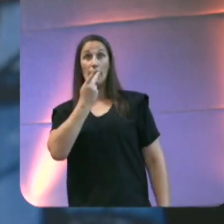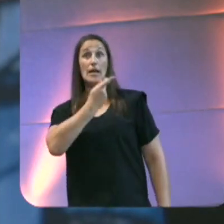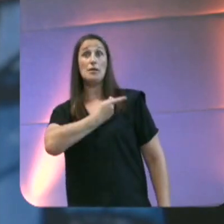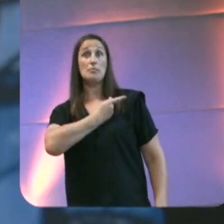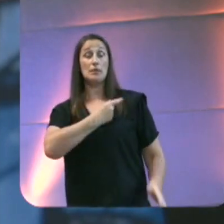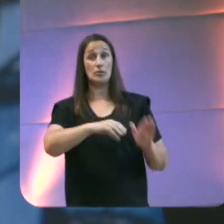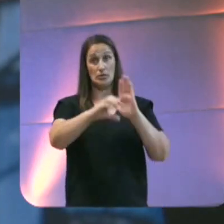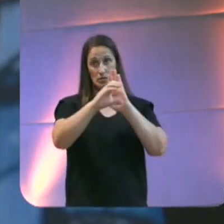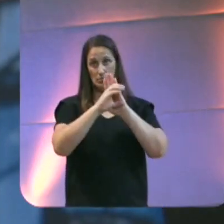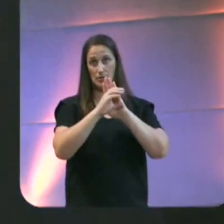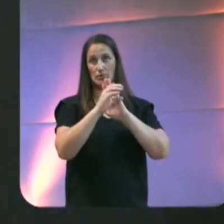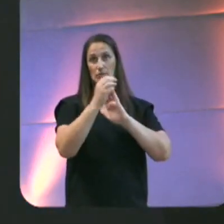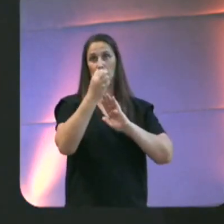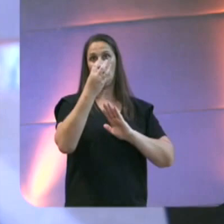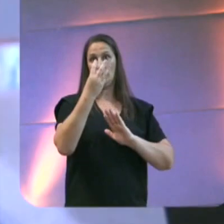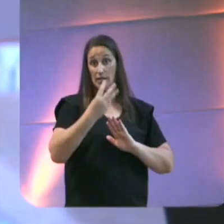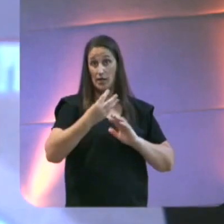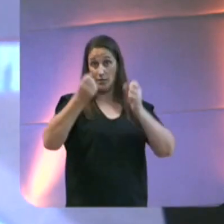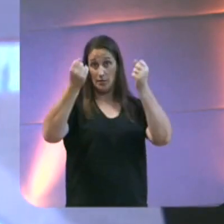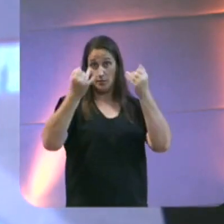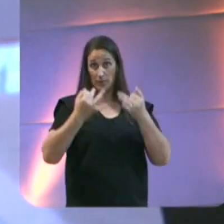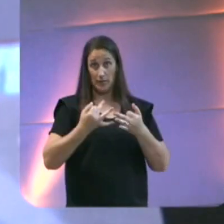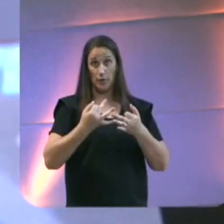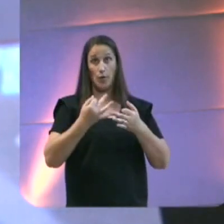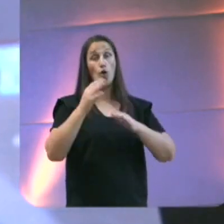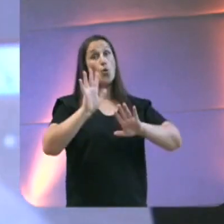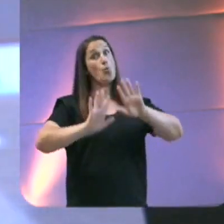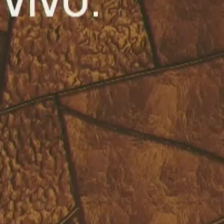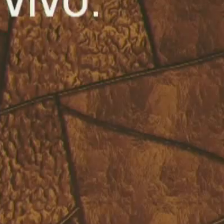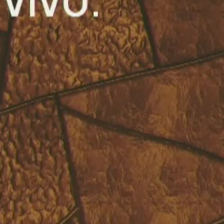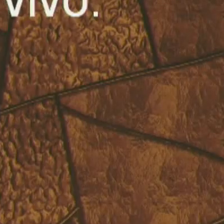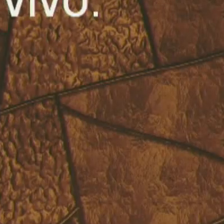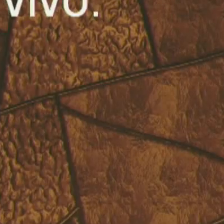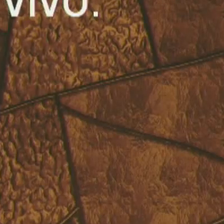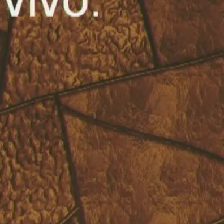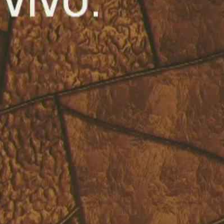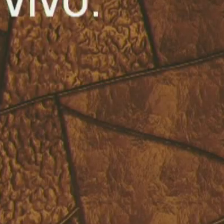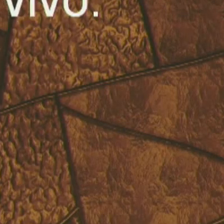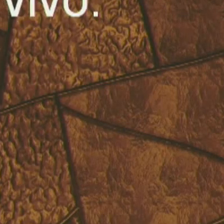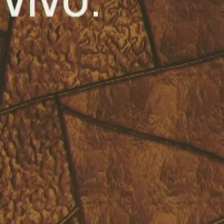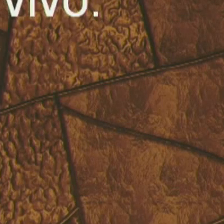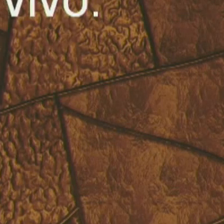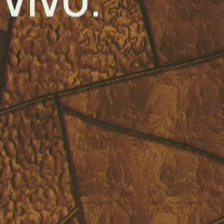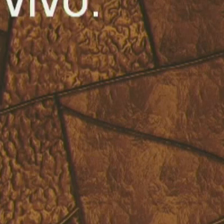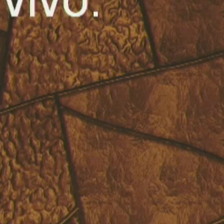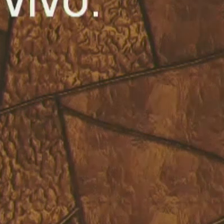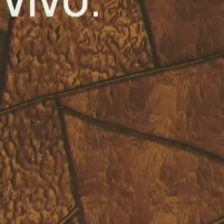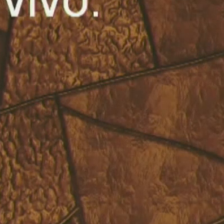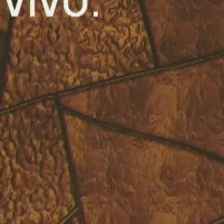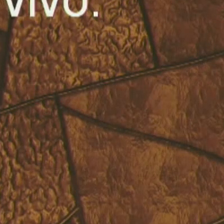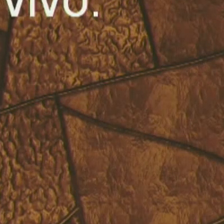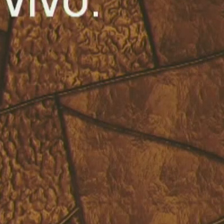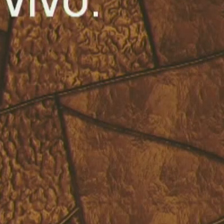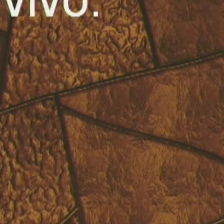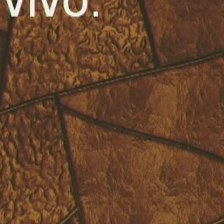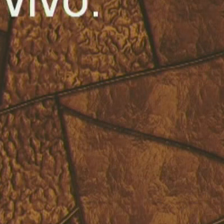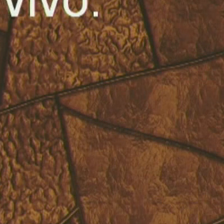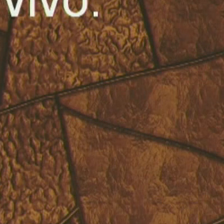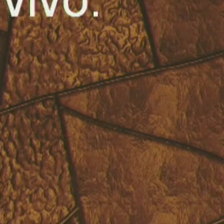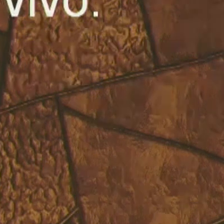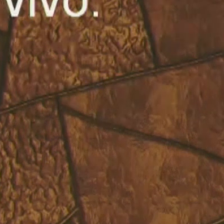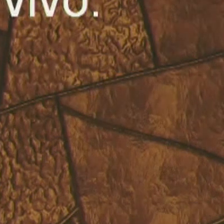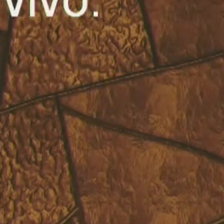assim: cuidado, irmãos, para que nenhum de vocês tenha o coração perverso e incrédulo, que